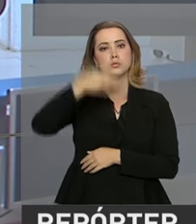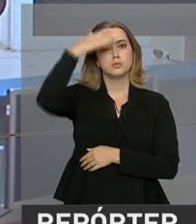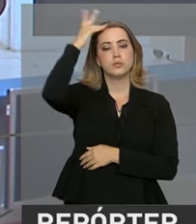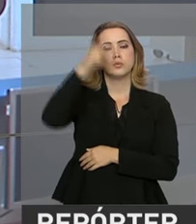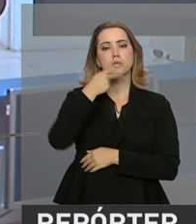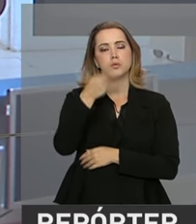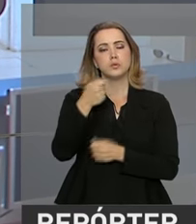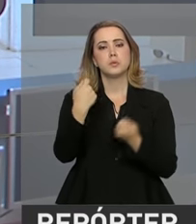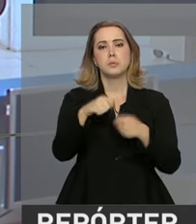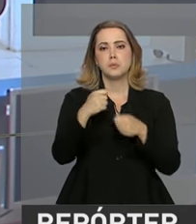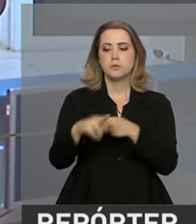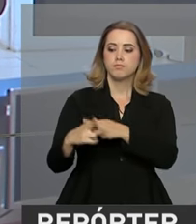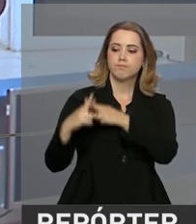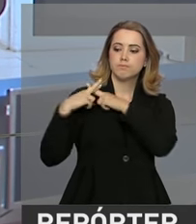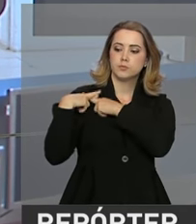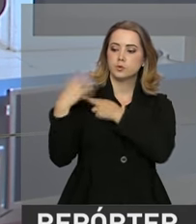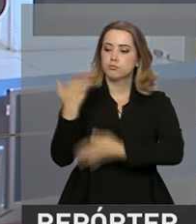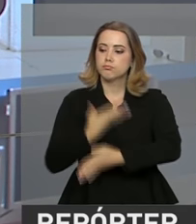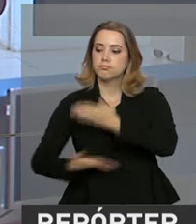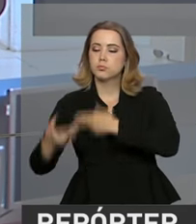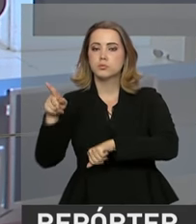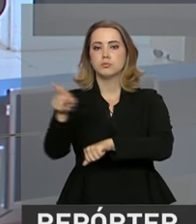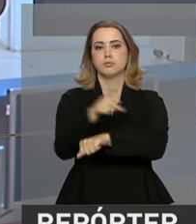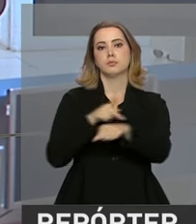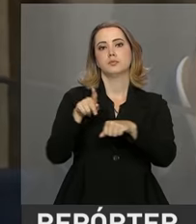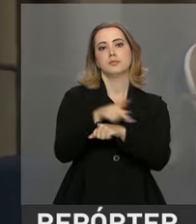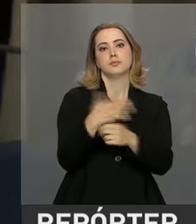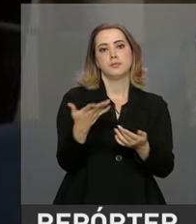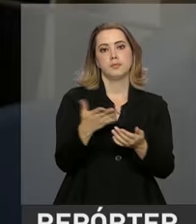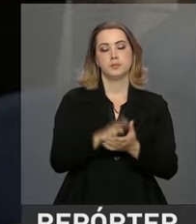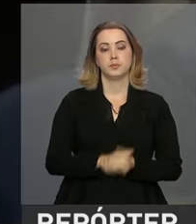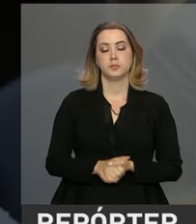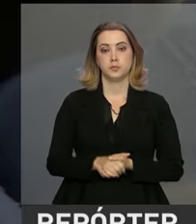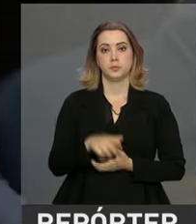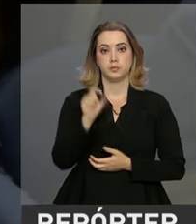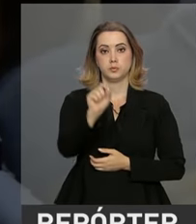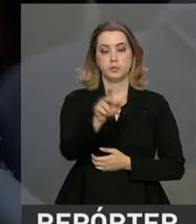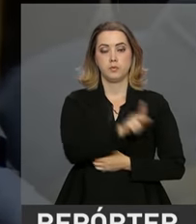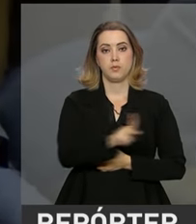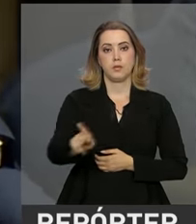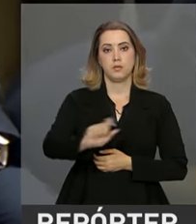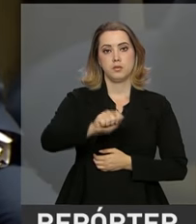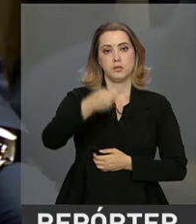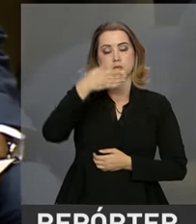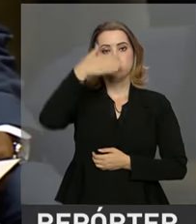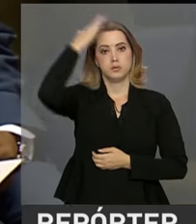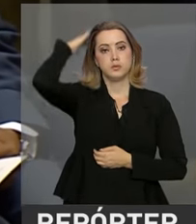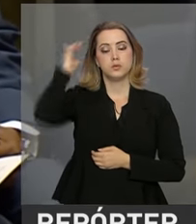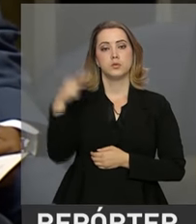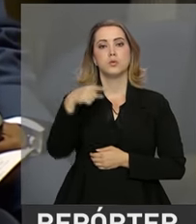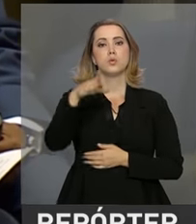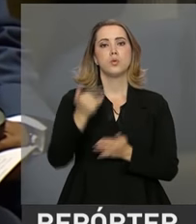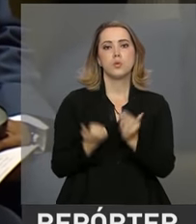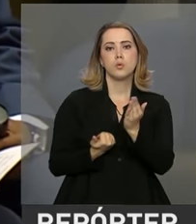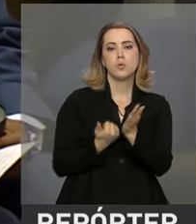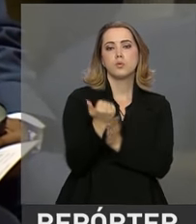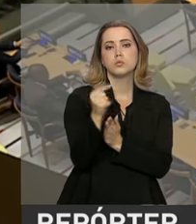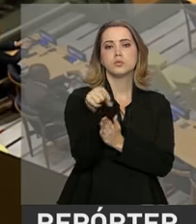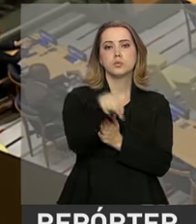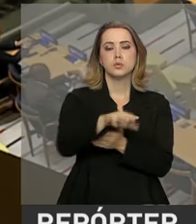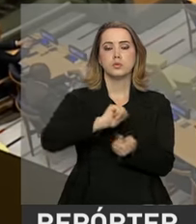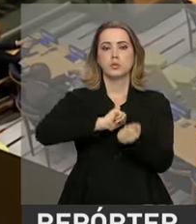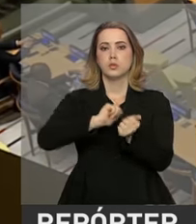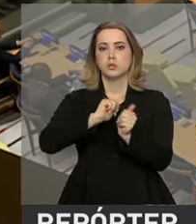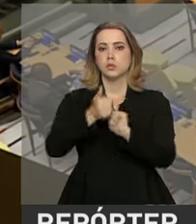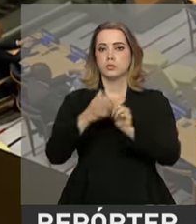compartilhem responsabilidades no acolhimento de refugiados. O presidente Michel Temer estreou nas Nações Unidas